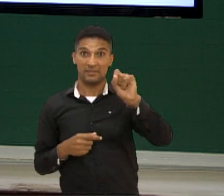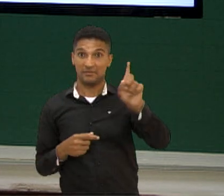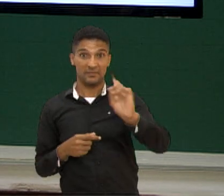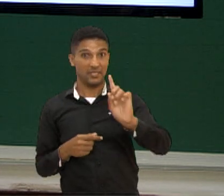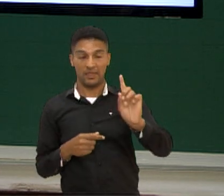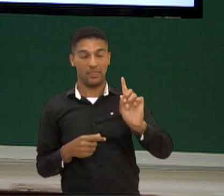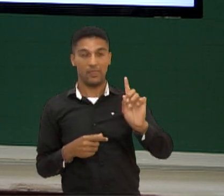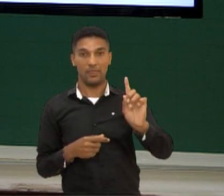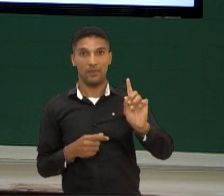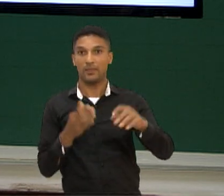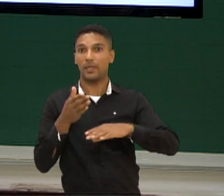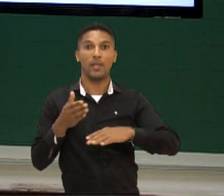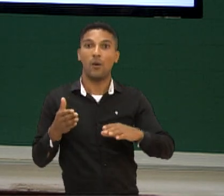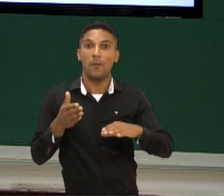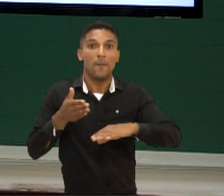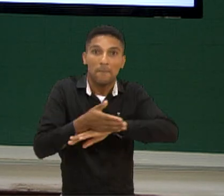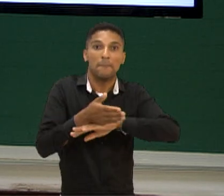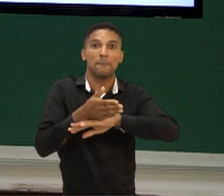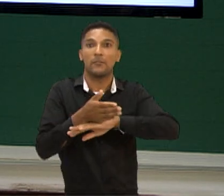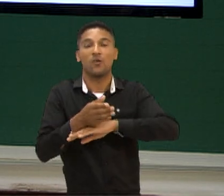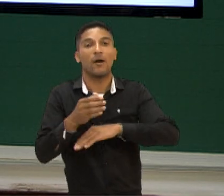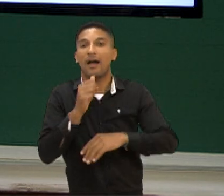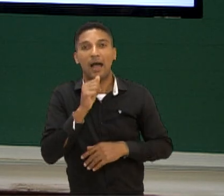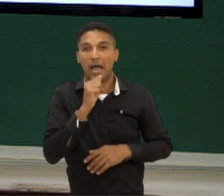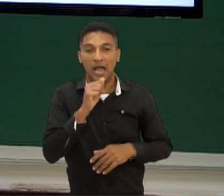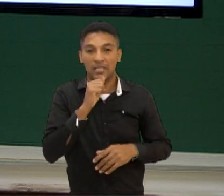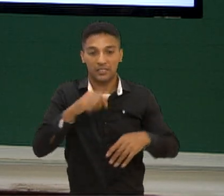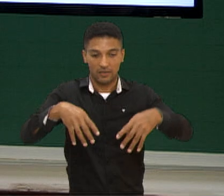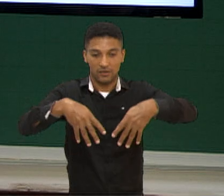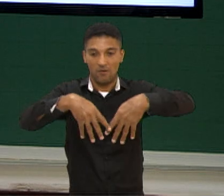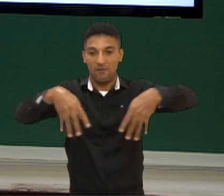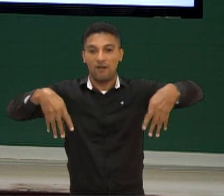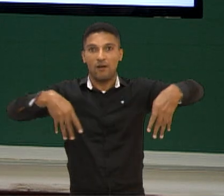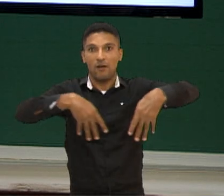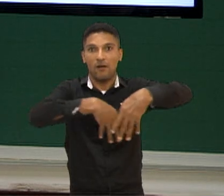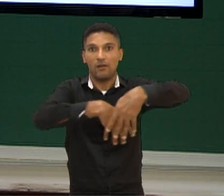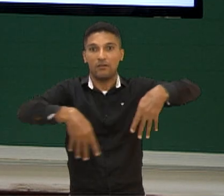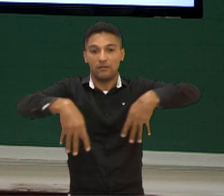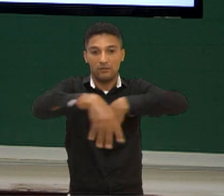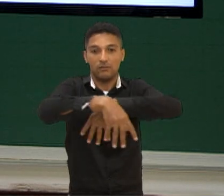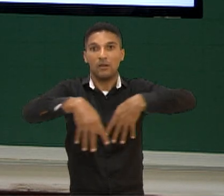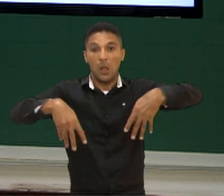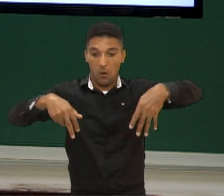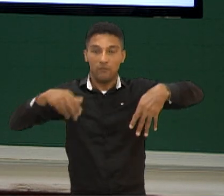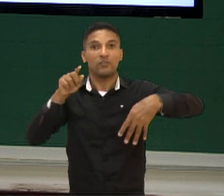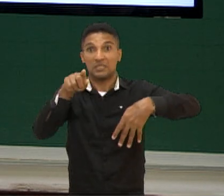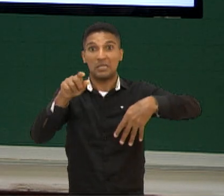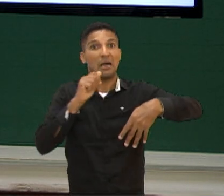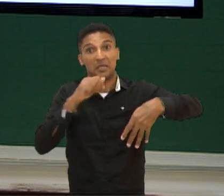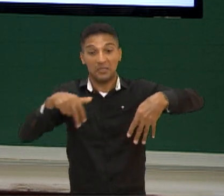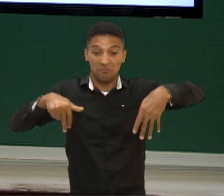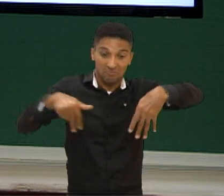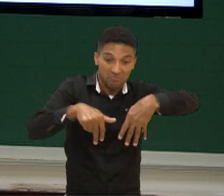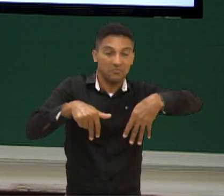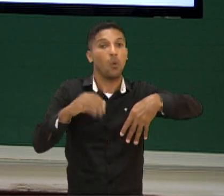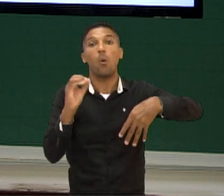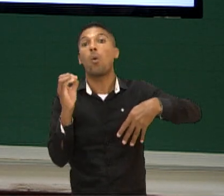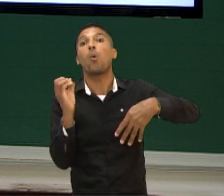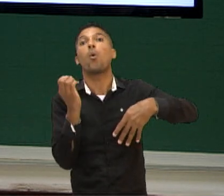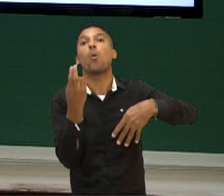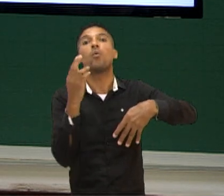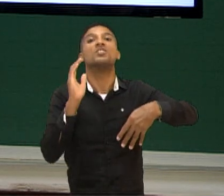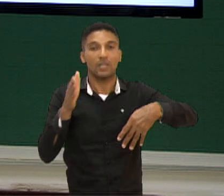vamos deixar essa pergunta para as outras pessoas. Aonde que você participou dessa quadrilha?